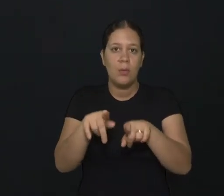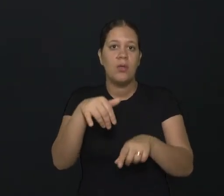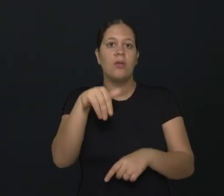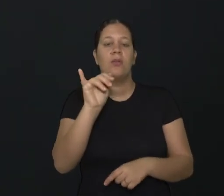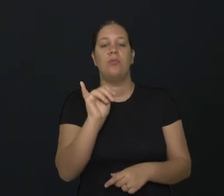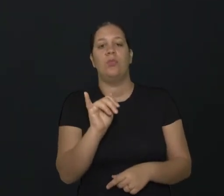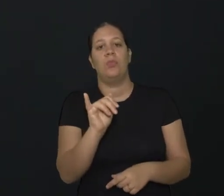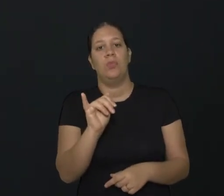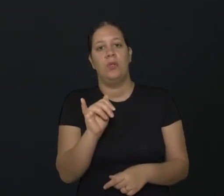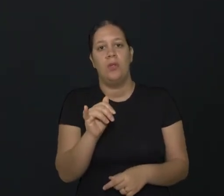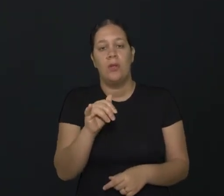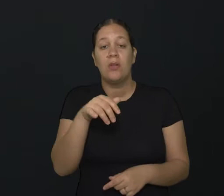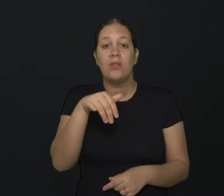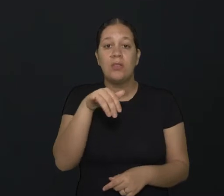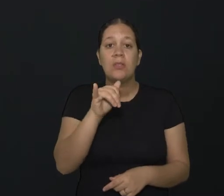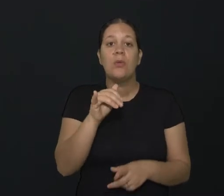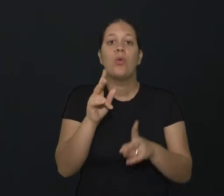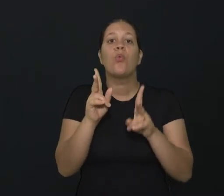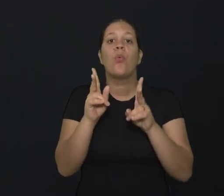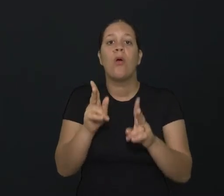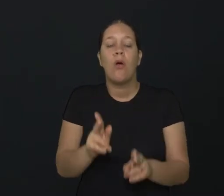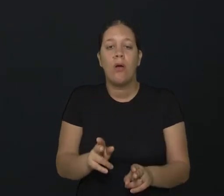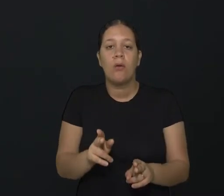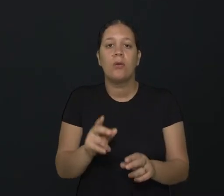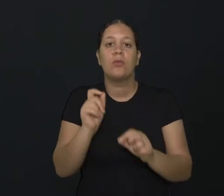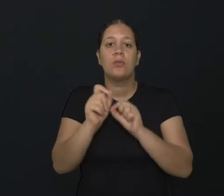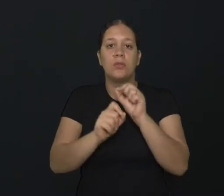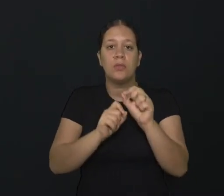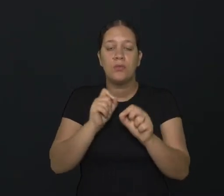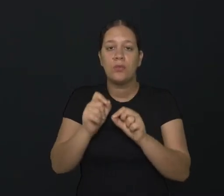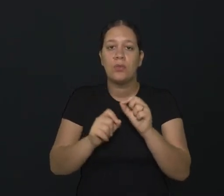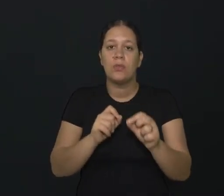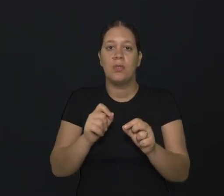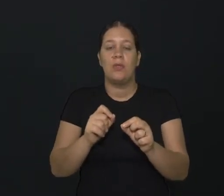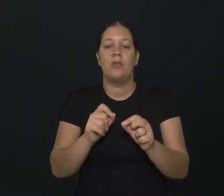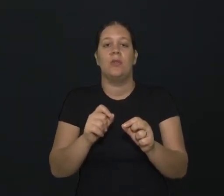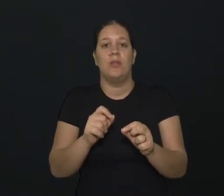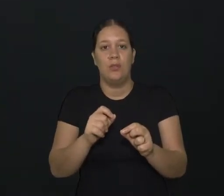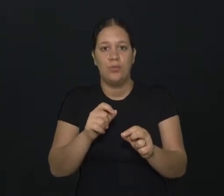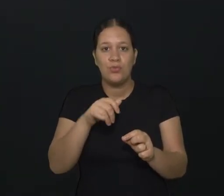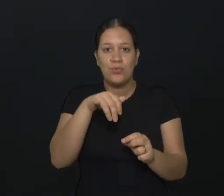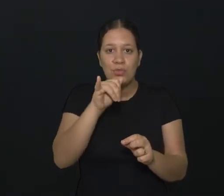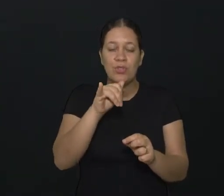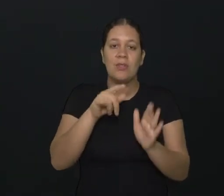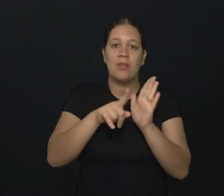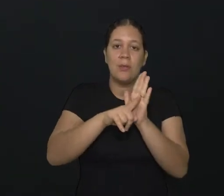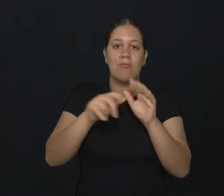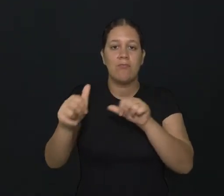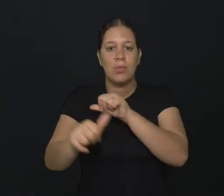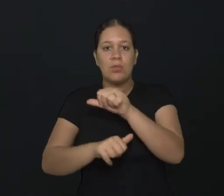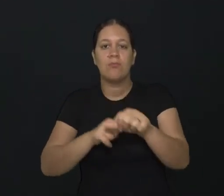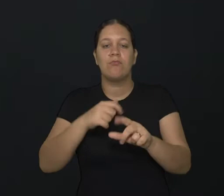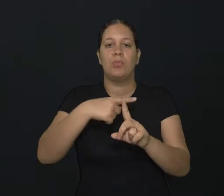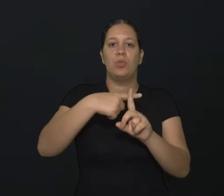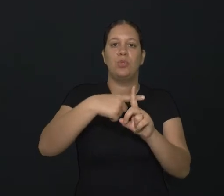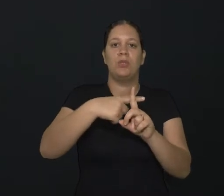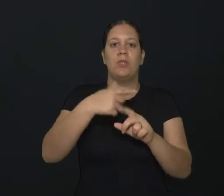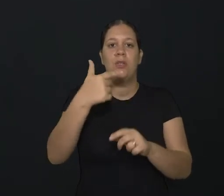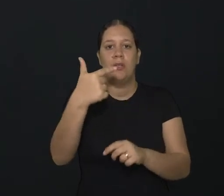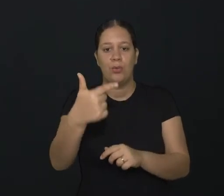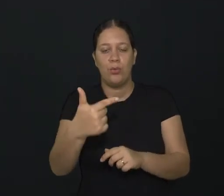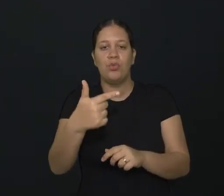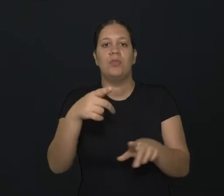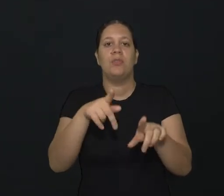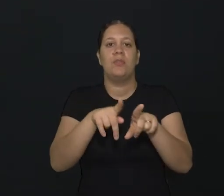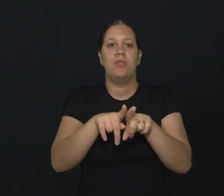bom? Sendo que o y vai ser igual a quem? Esse x que é negativo passará positivo, assim como também